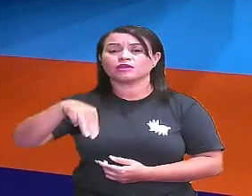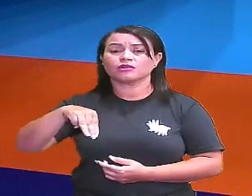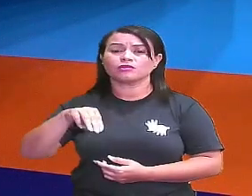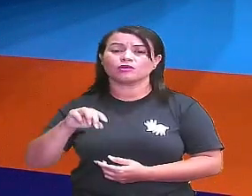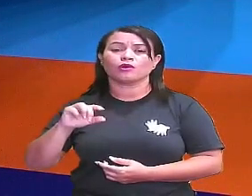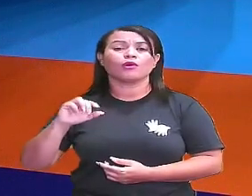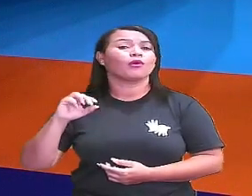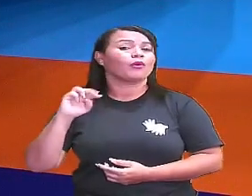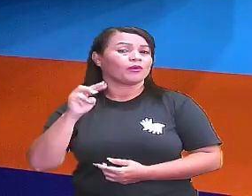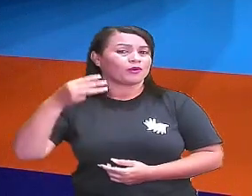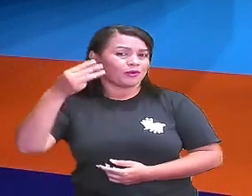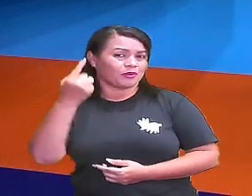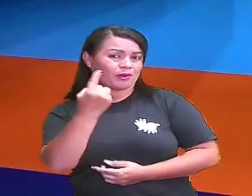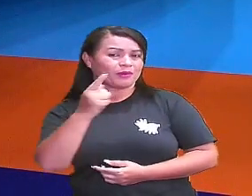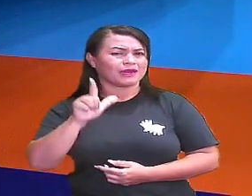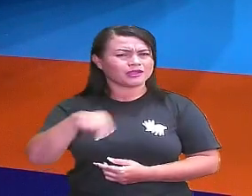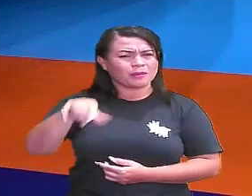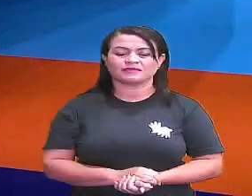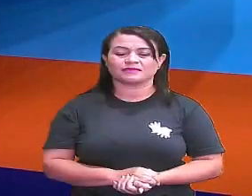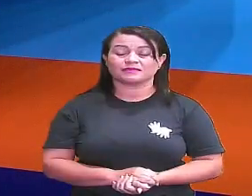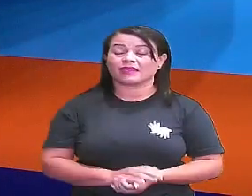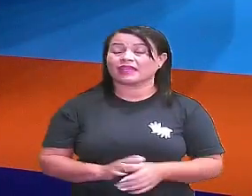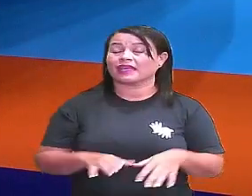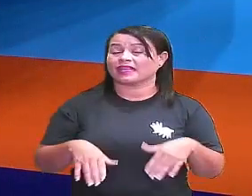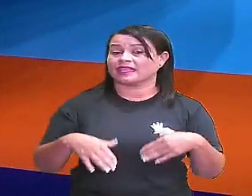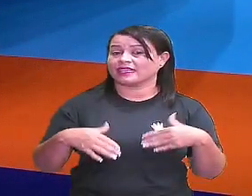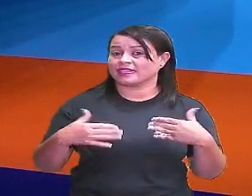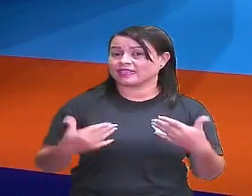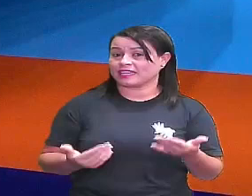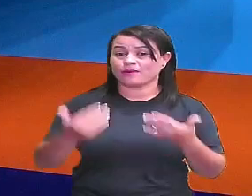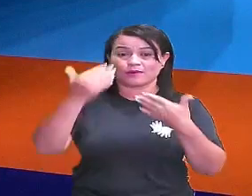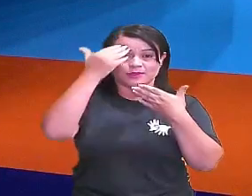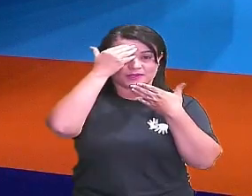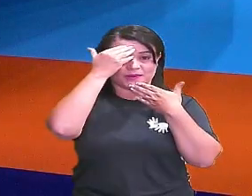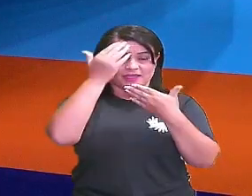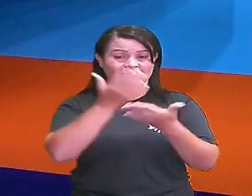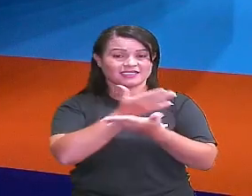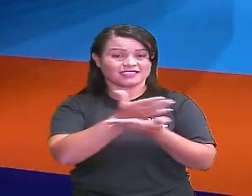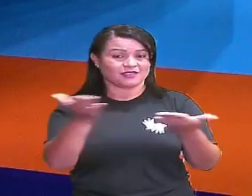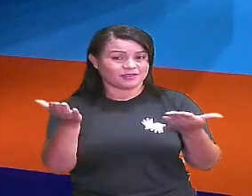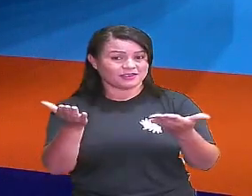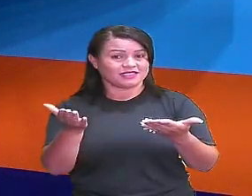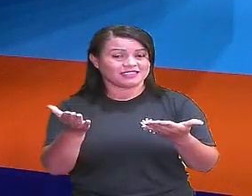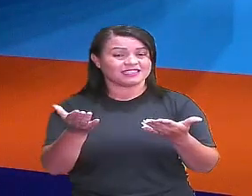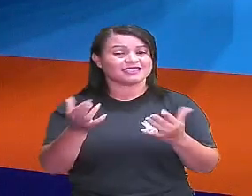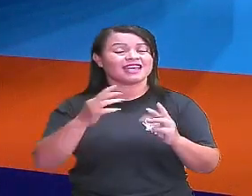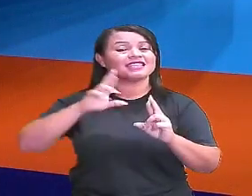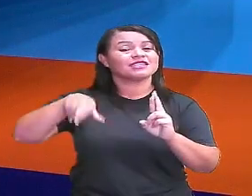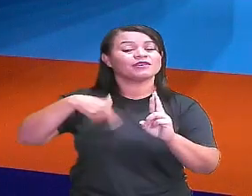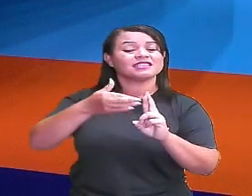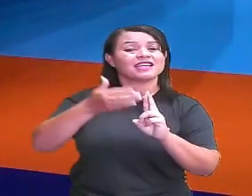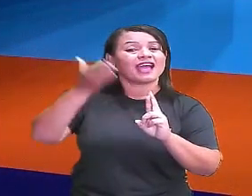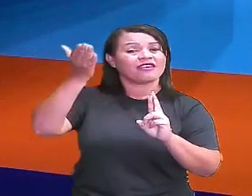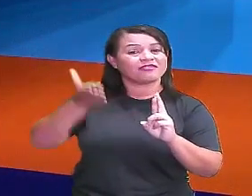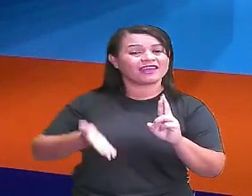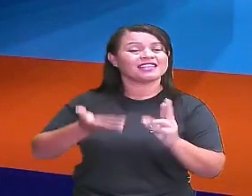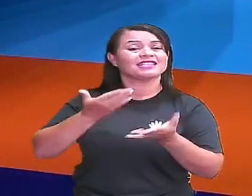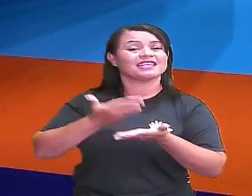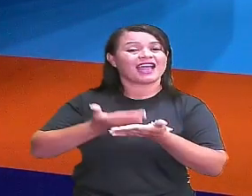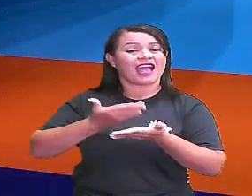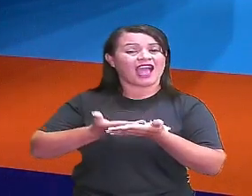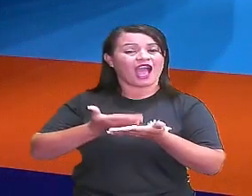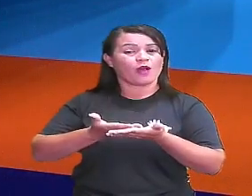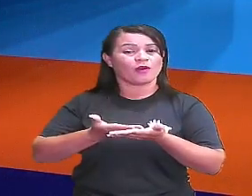litro. Beleza? Deu para entender? Então eu só tenho a agradecer e vão aí as referências